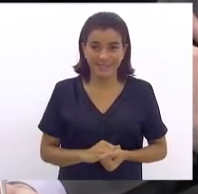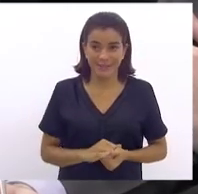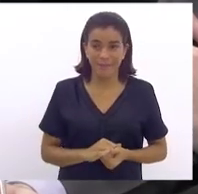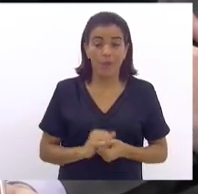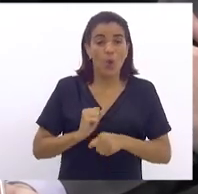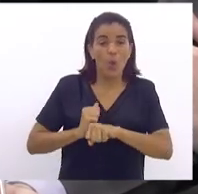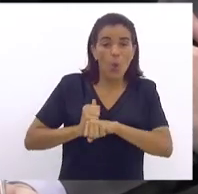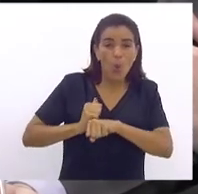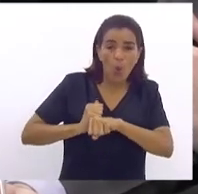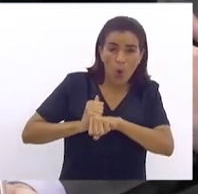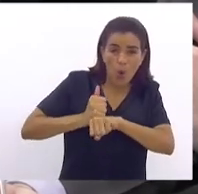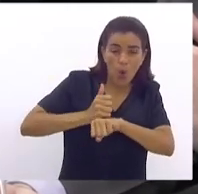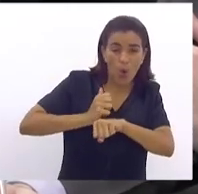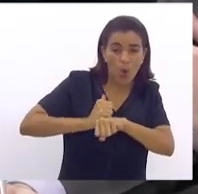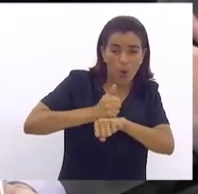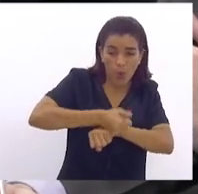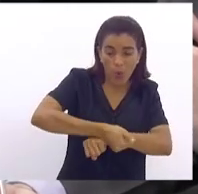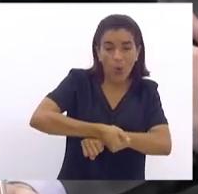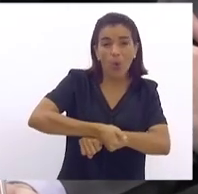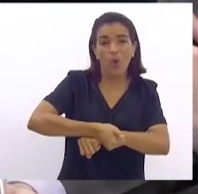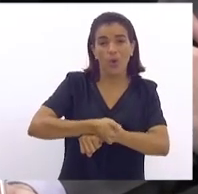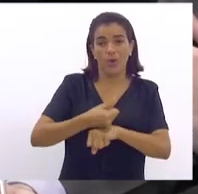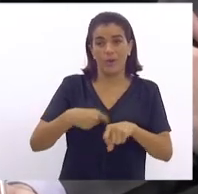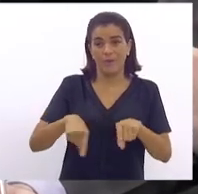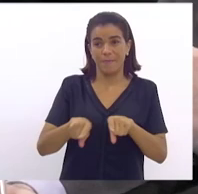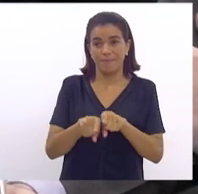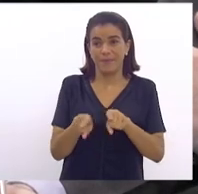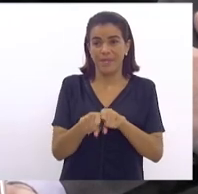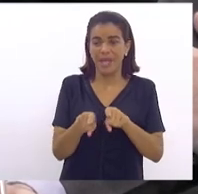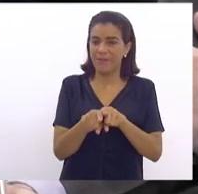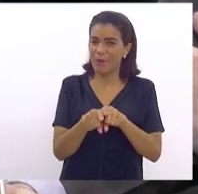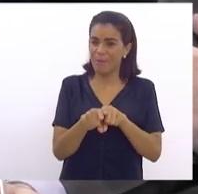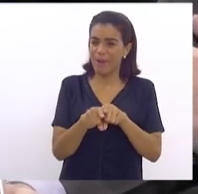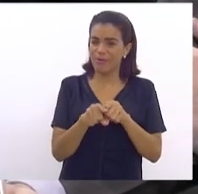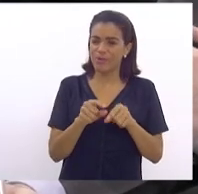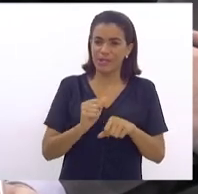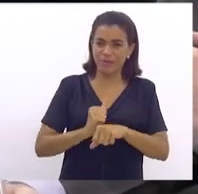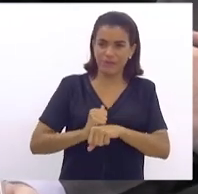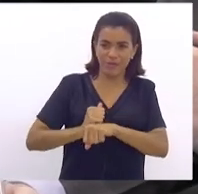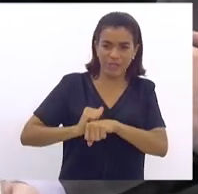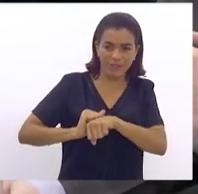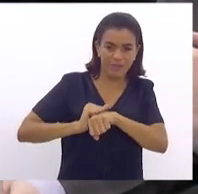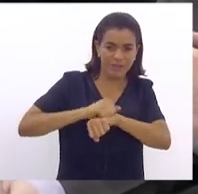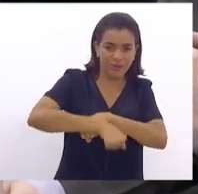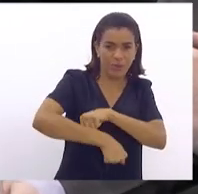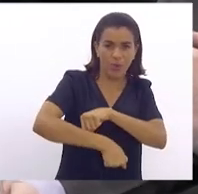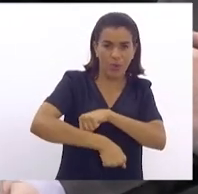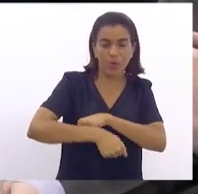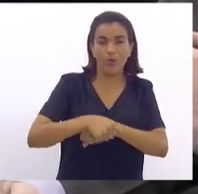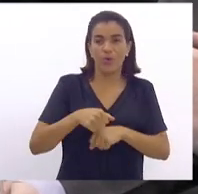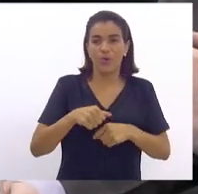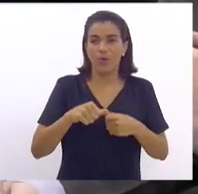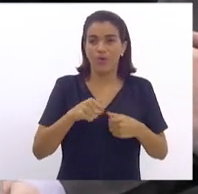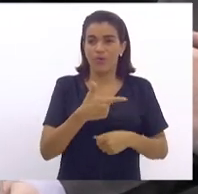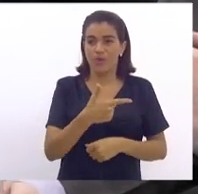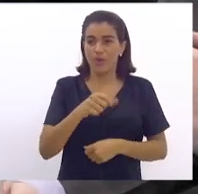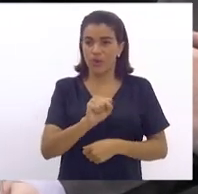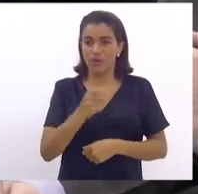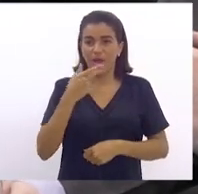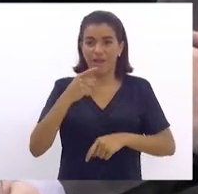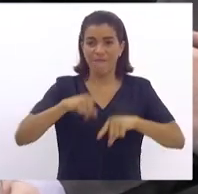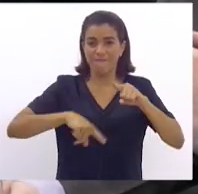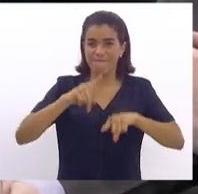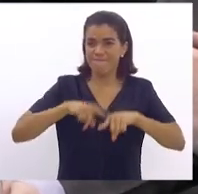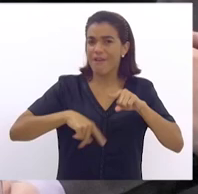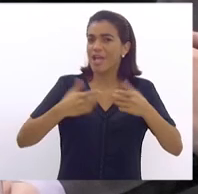até com essa o projeto de ICMS na pauta do plenário, eu dei uma olhada. Por exemplo, o item 28 cita ferramentas. Eu